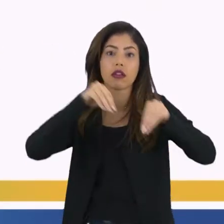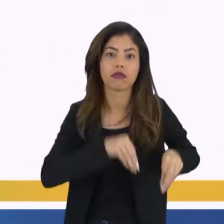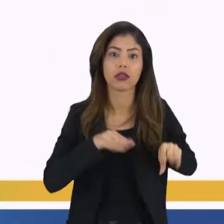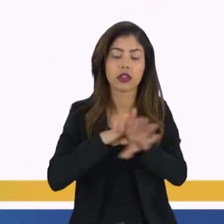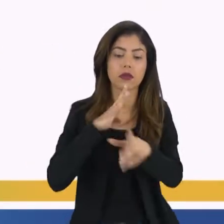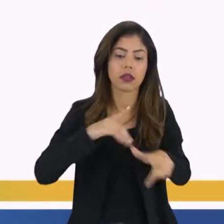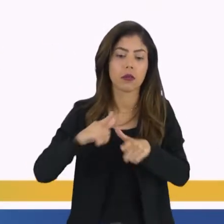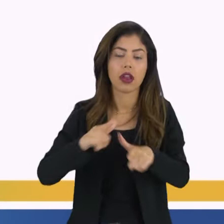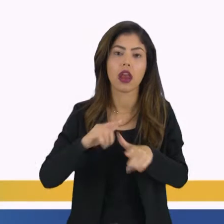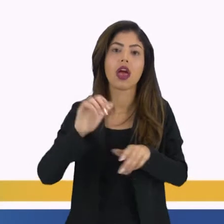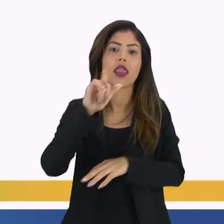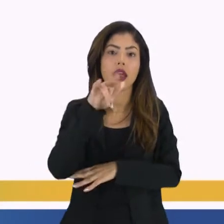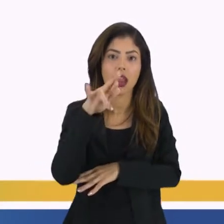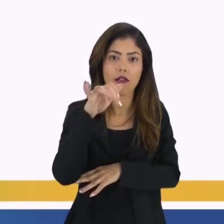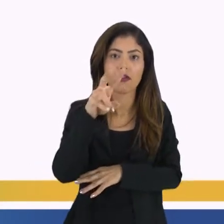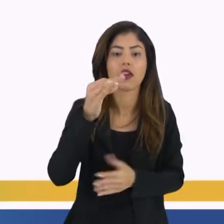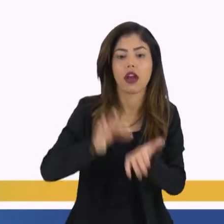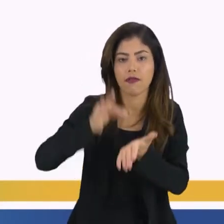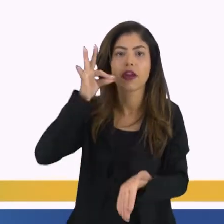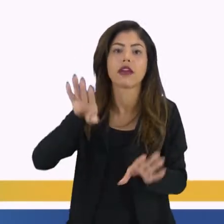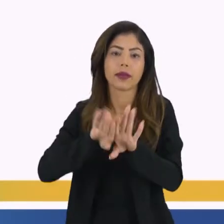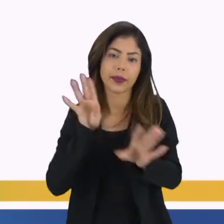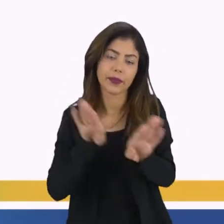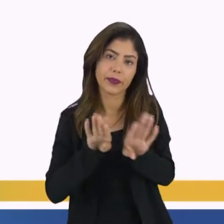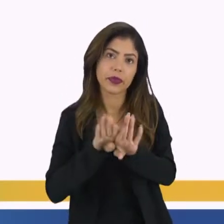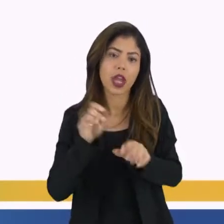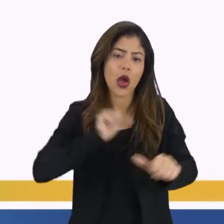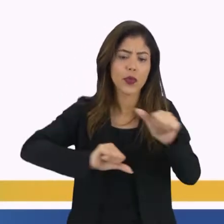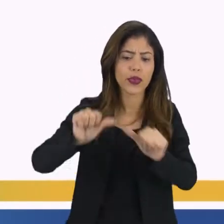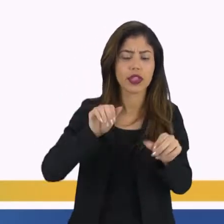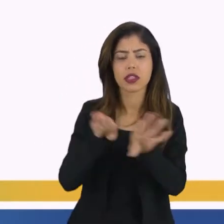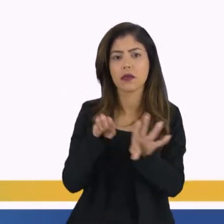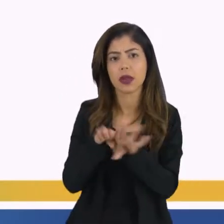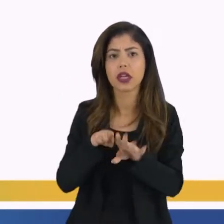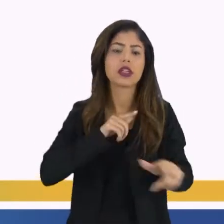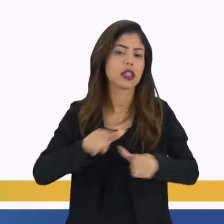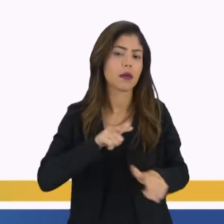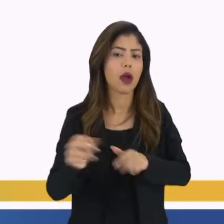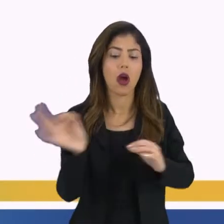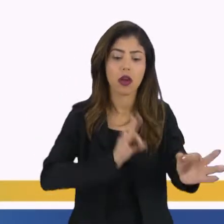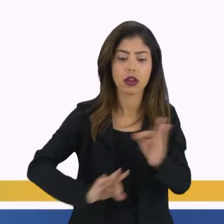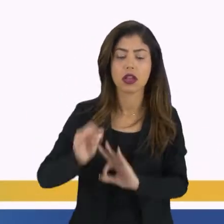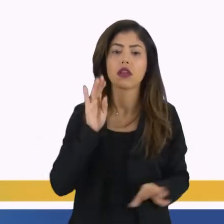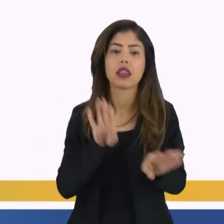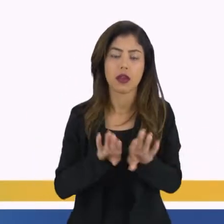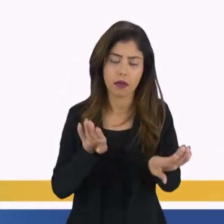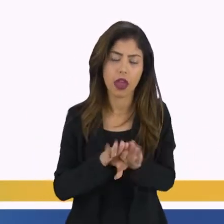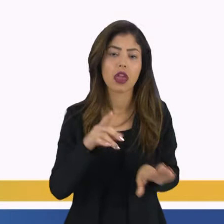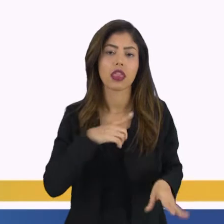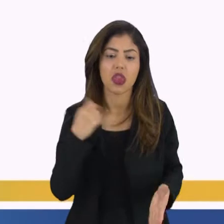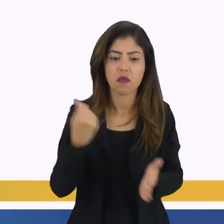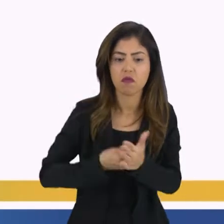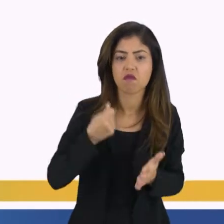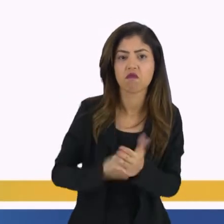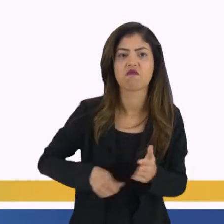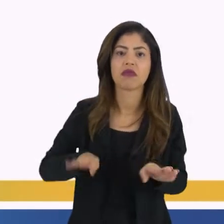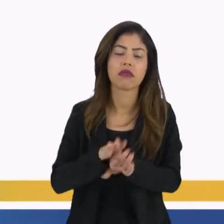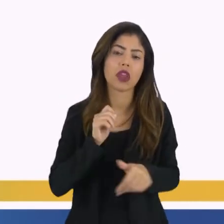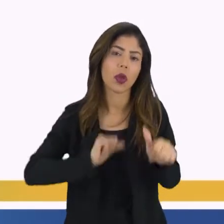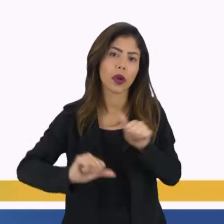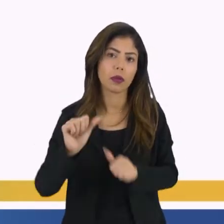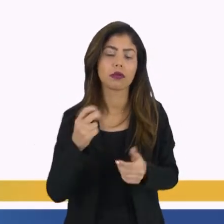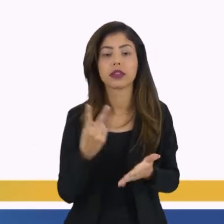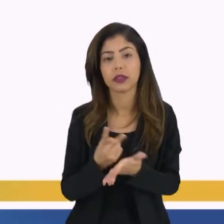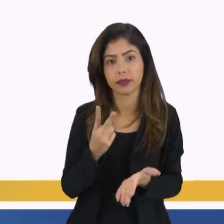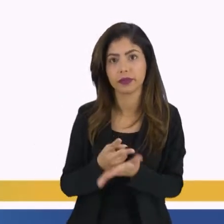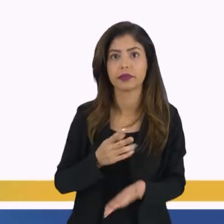que vinham trabalhar na lavoura cafeeira. Então veja que as mudanças de trabalho, nessa organização trabalhista, ela também sofre por algumas alterações. E